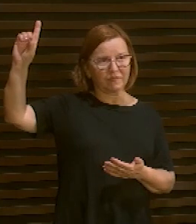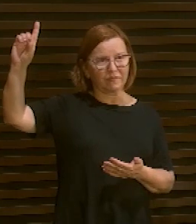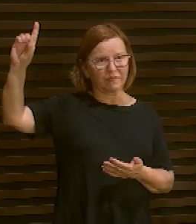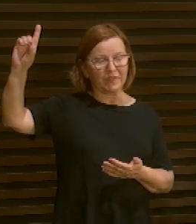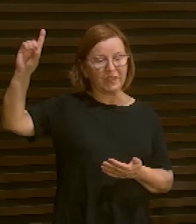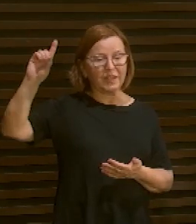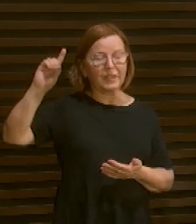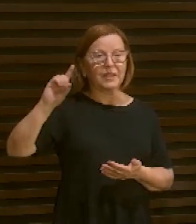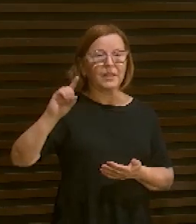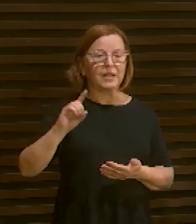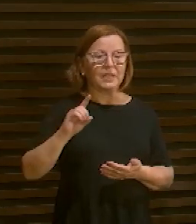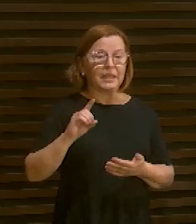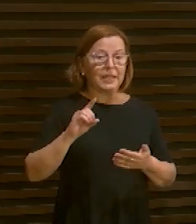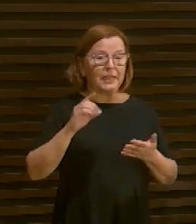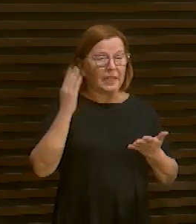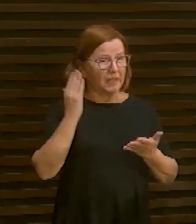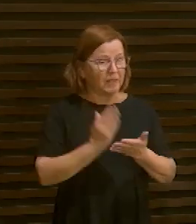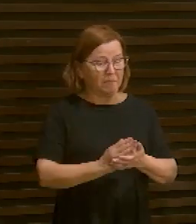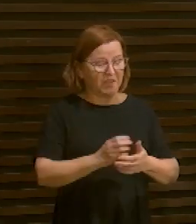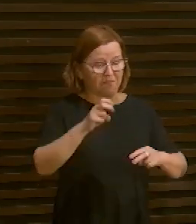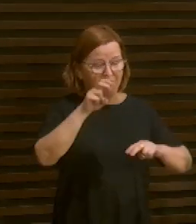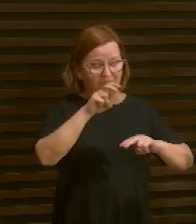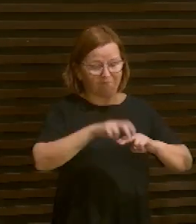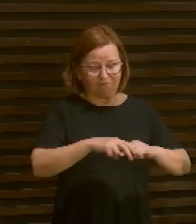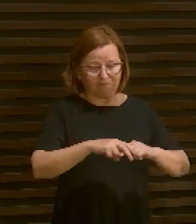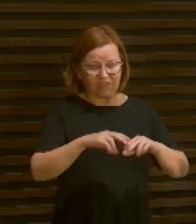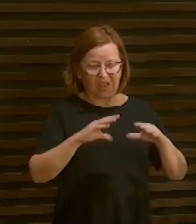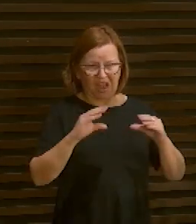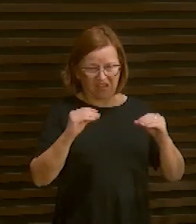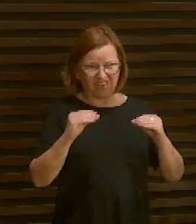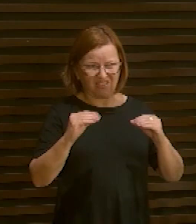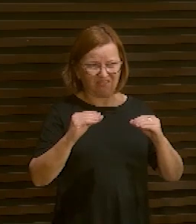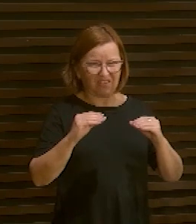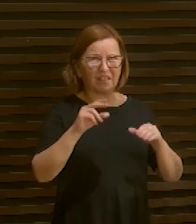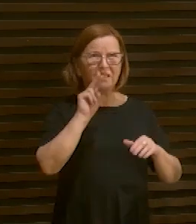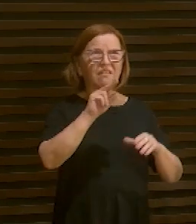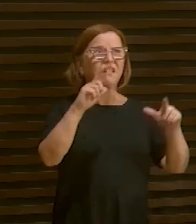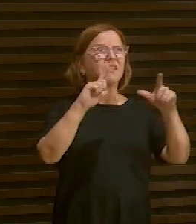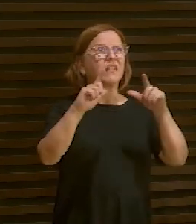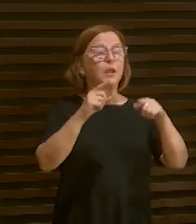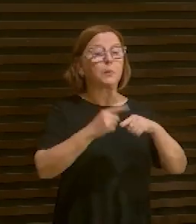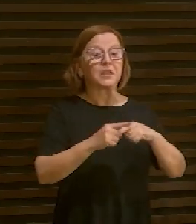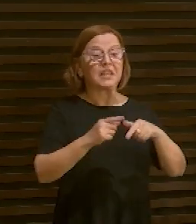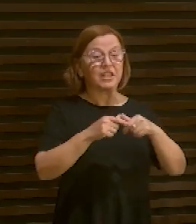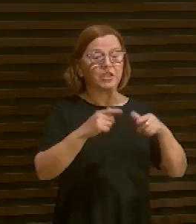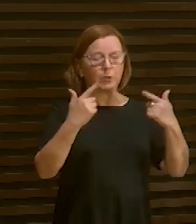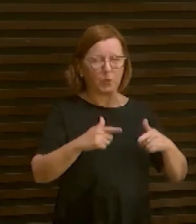sofá da televisão. Porque esse lugar está lhe matando, está lhe